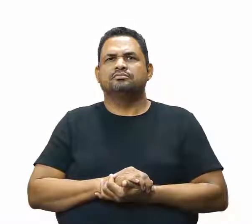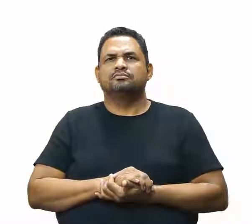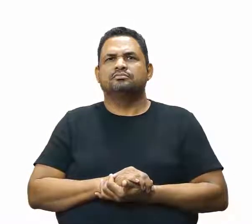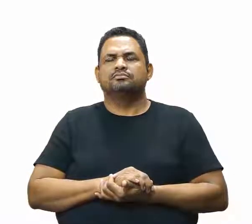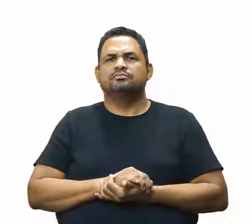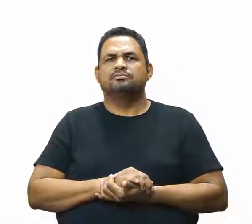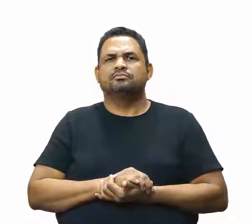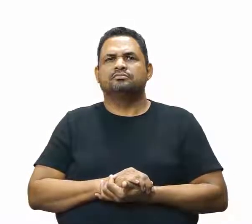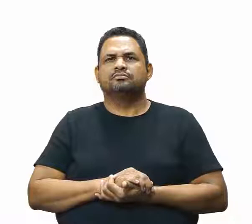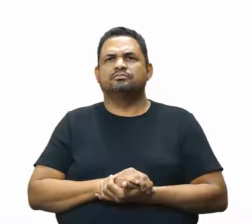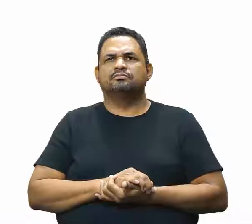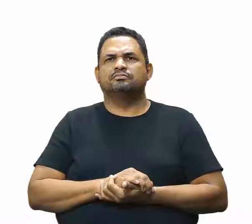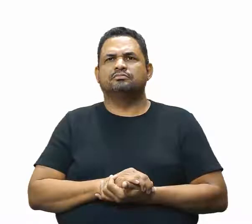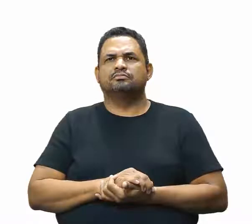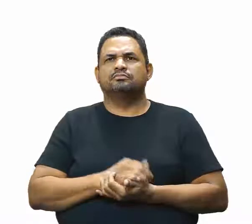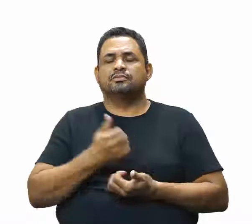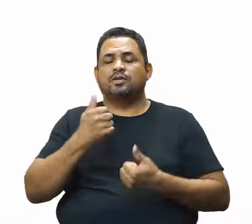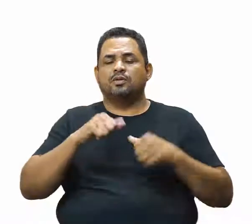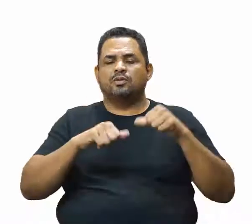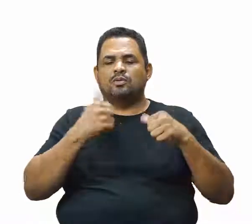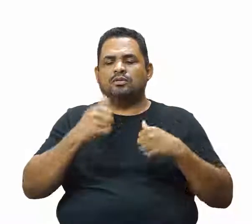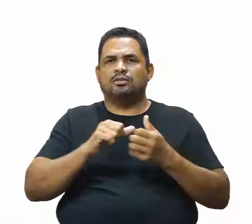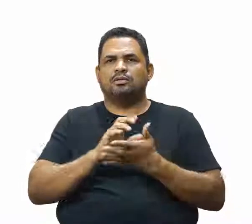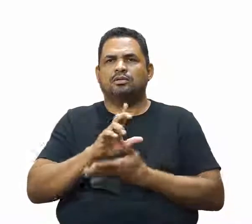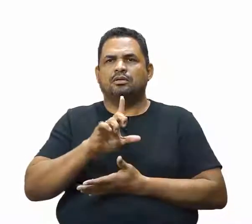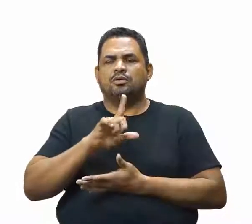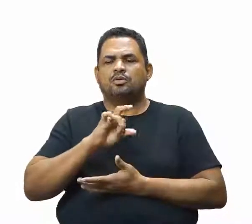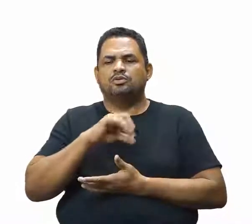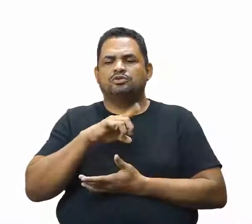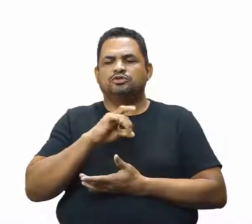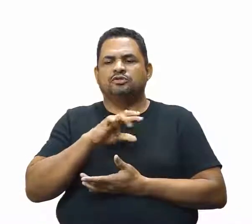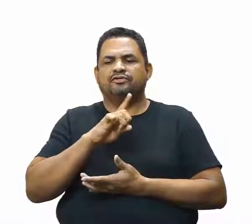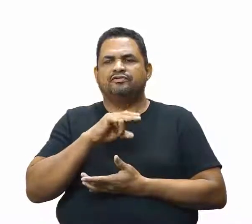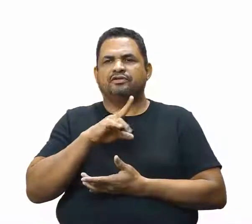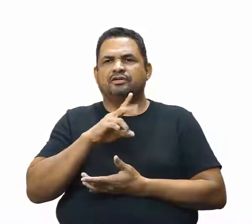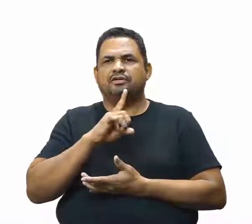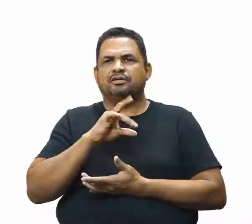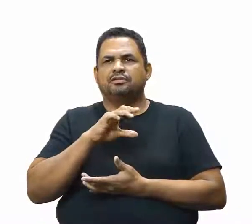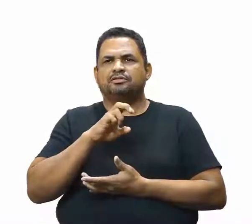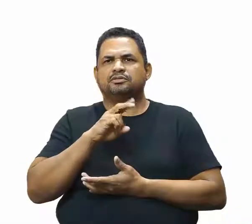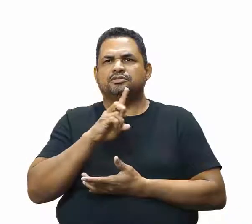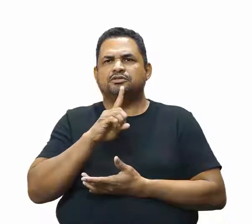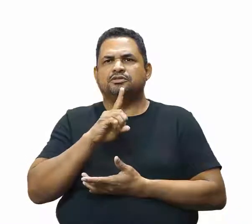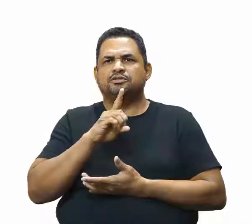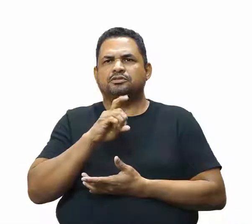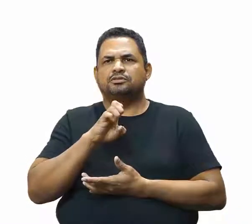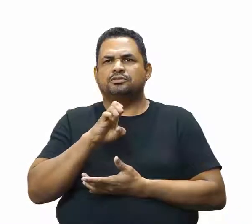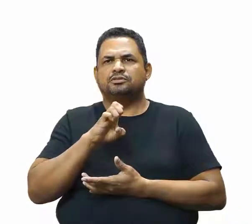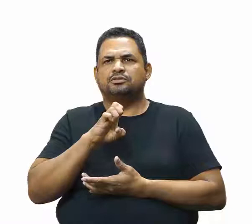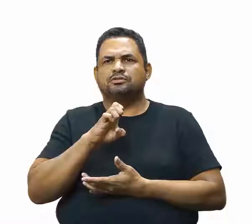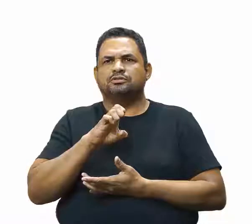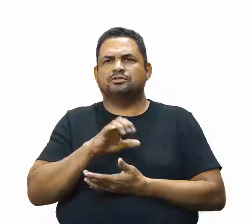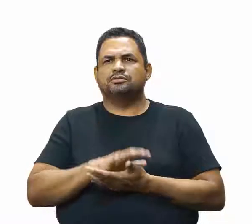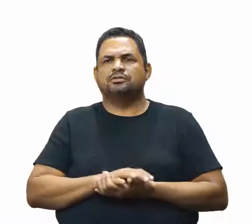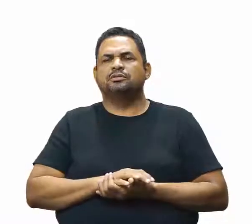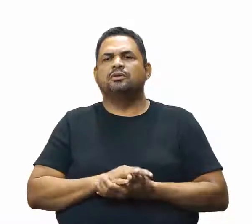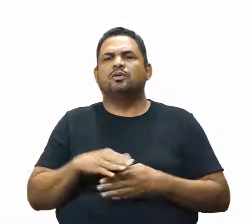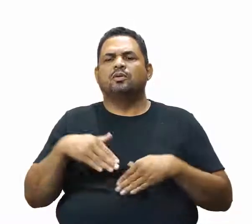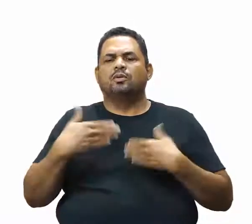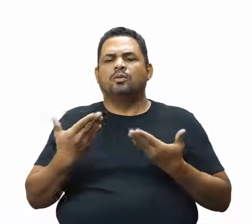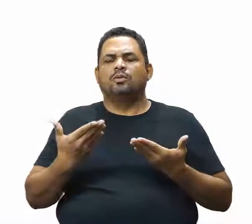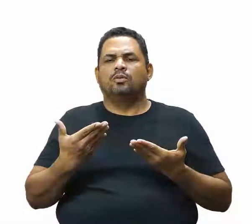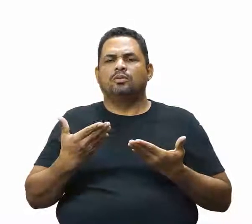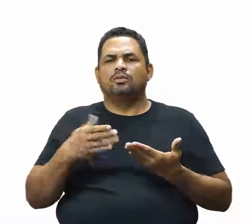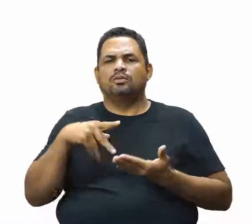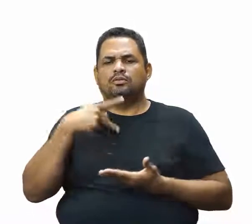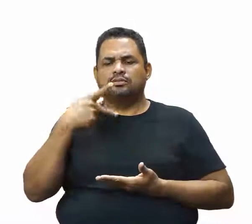tudo. Qualidade e longevidade. Tá bom? Quando a gente fala